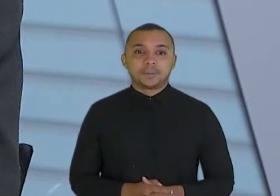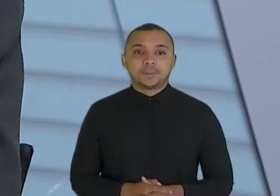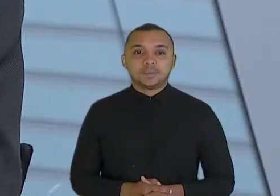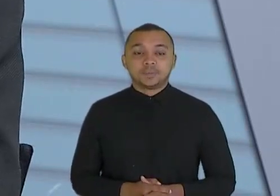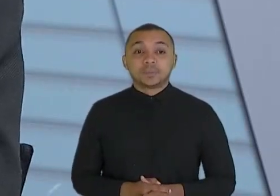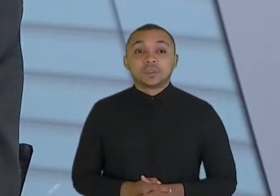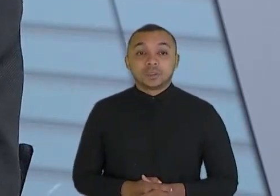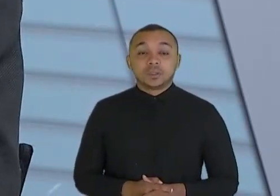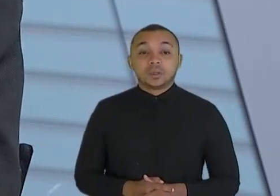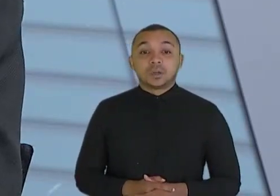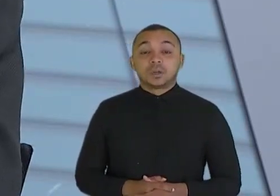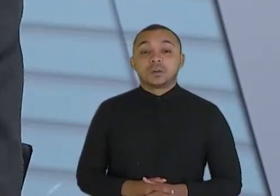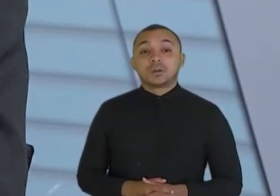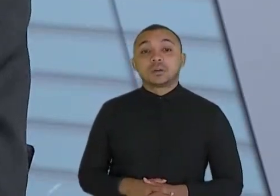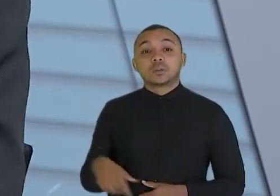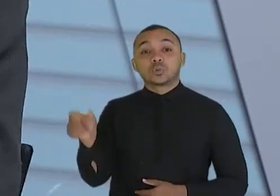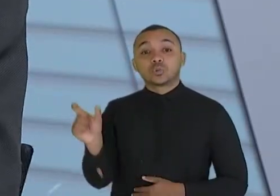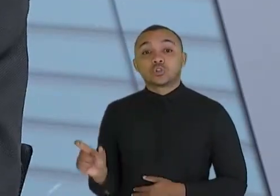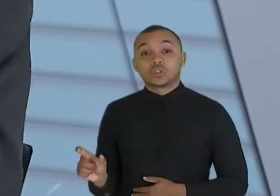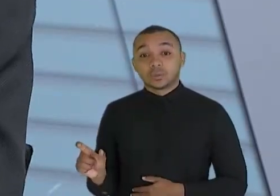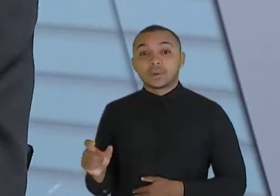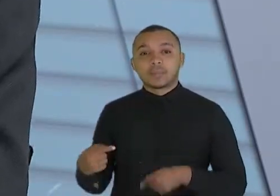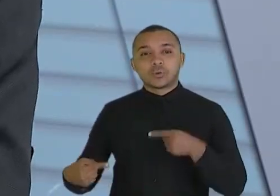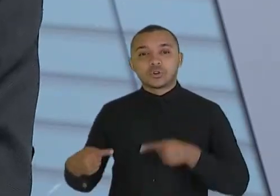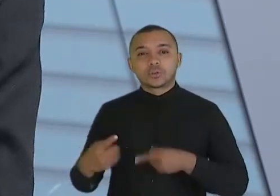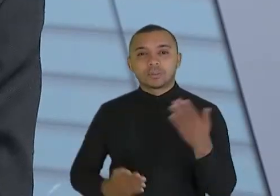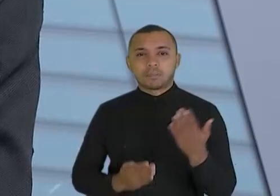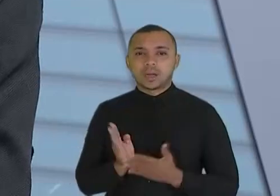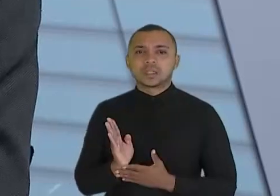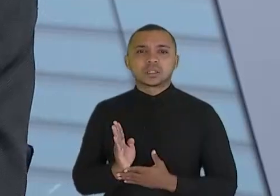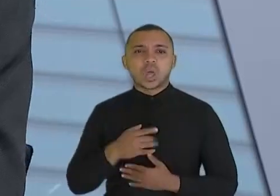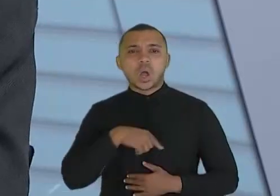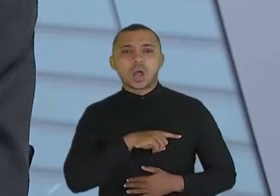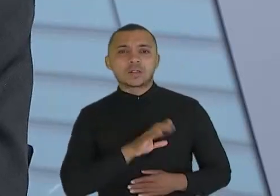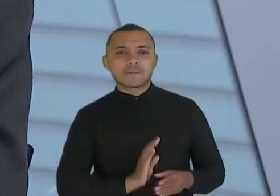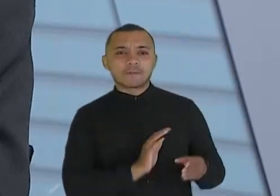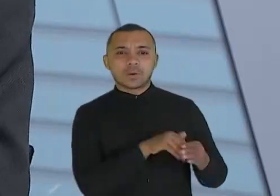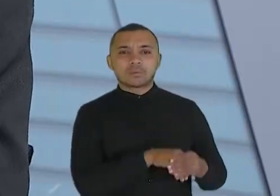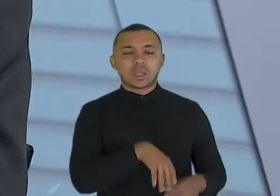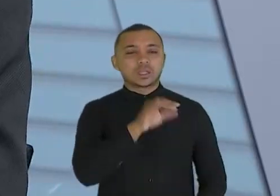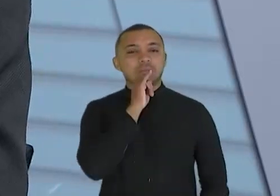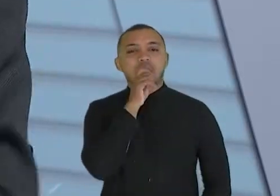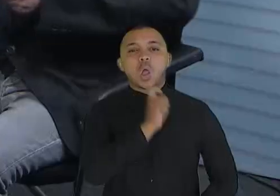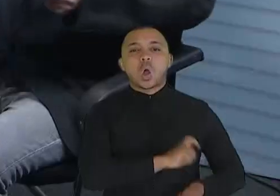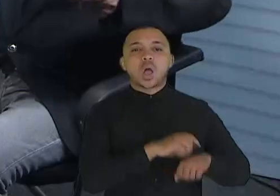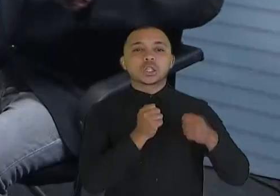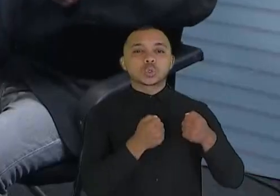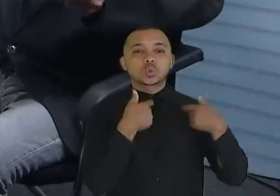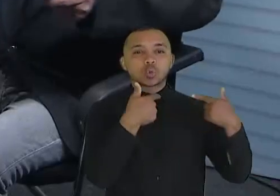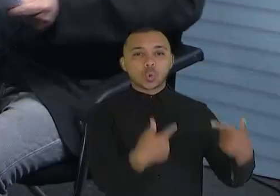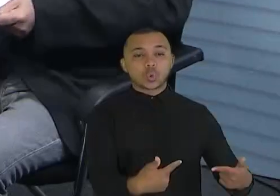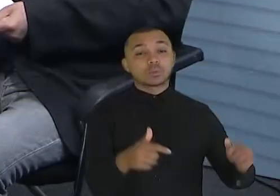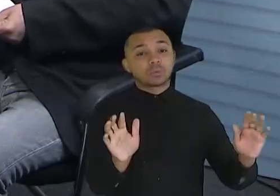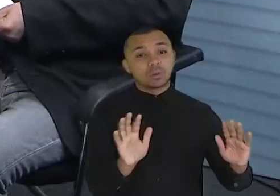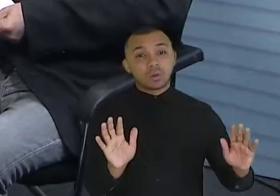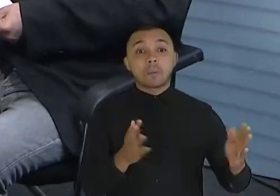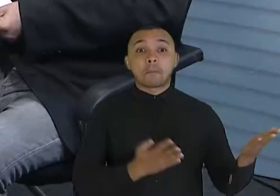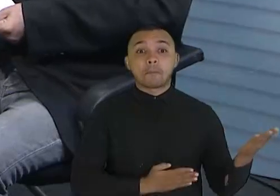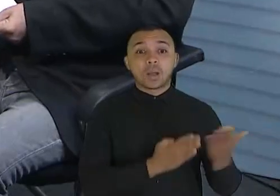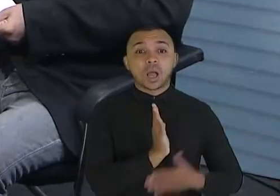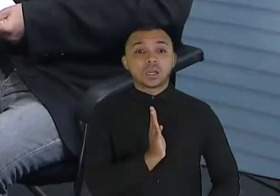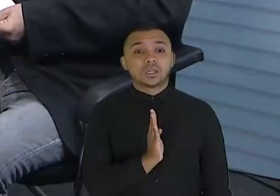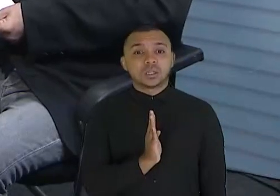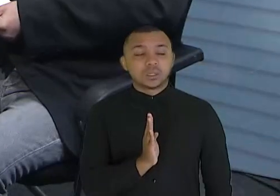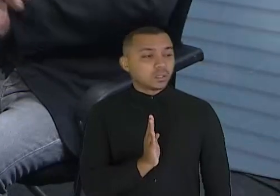nosso, eleito democraticamente, eles foram eleitos, ninguém caiu lá, ninguém chegou do espaço, todo mundo foi eleito em eleições livres, etc. Mas